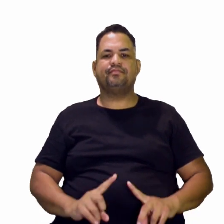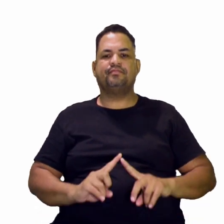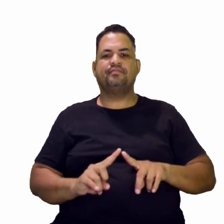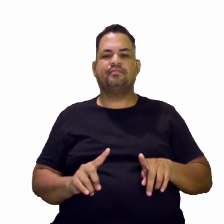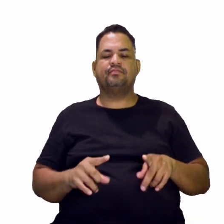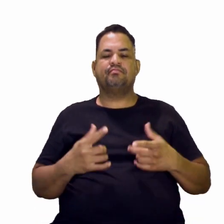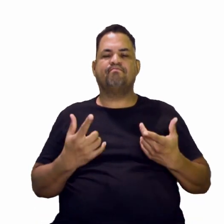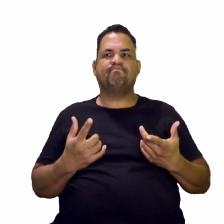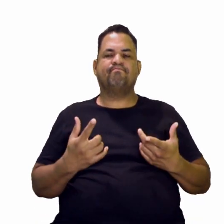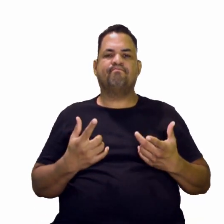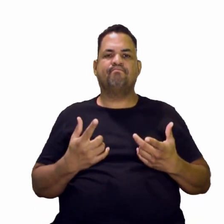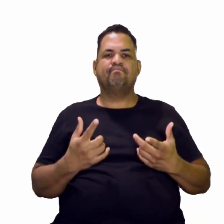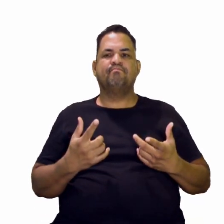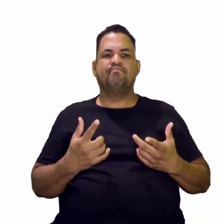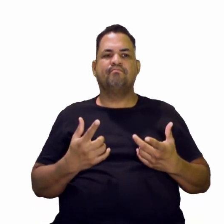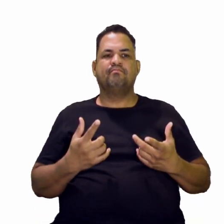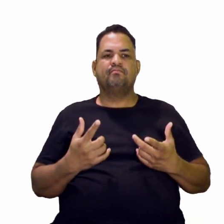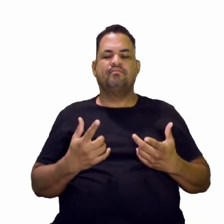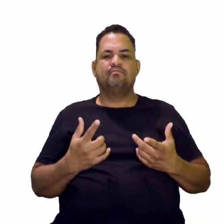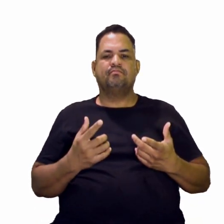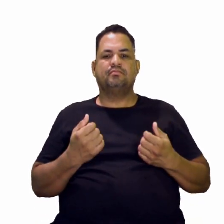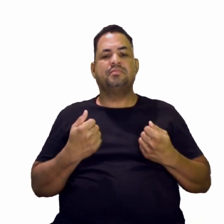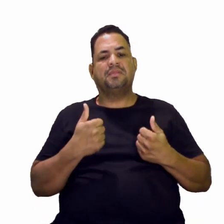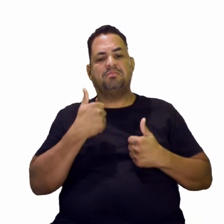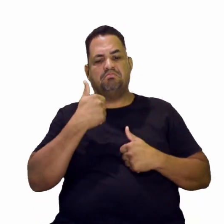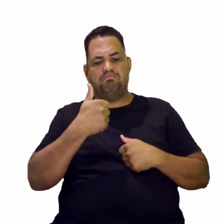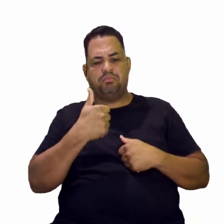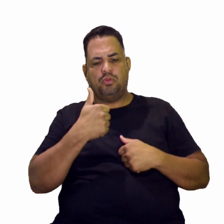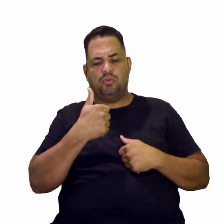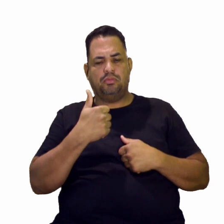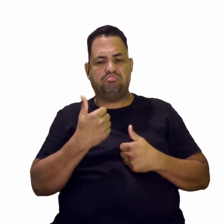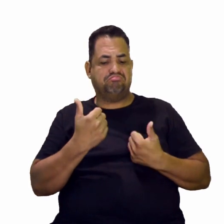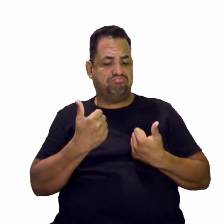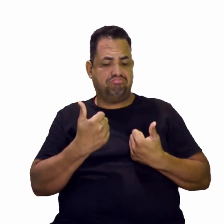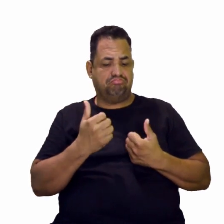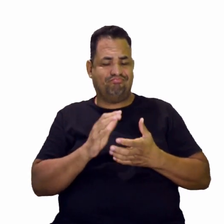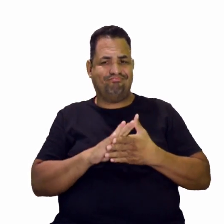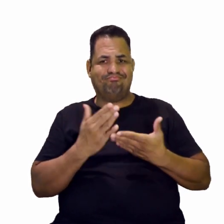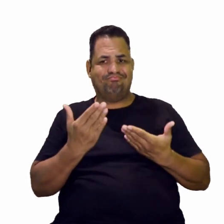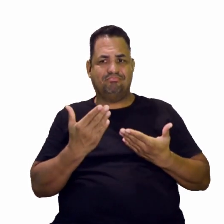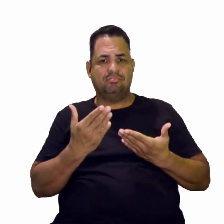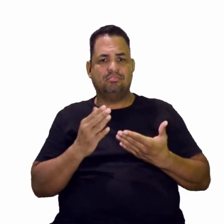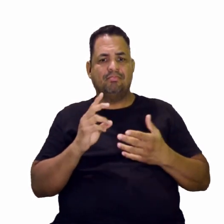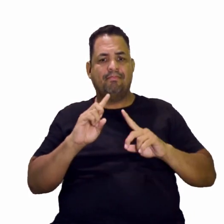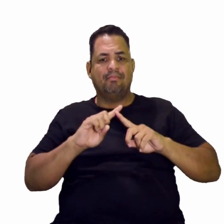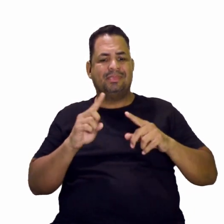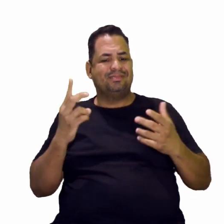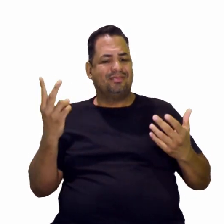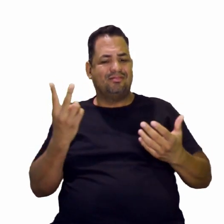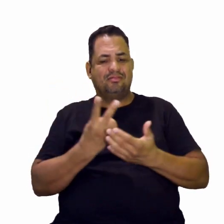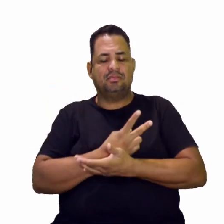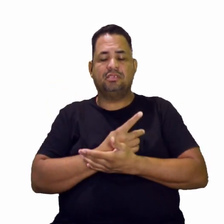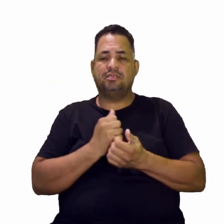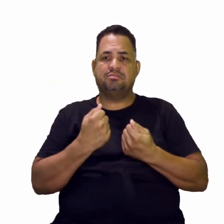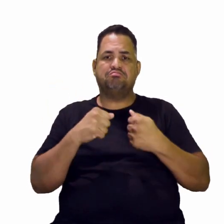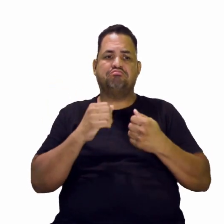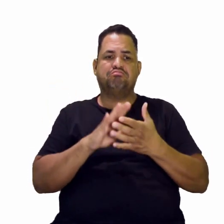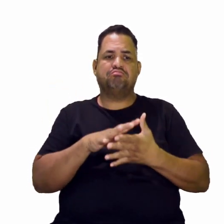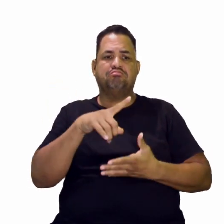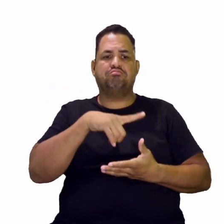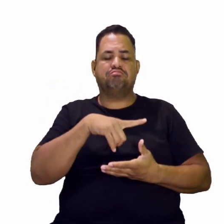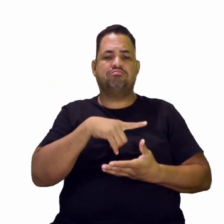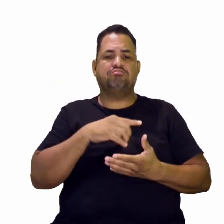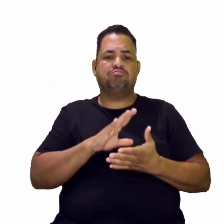sempre é positivo, ou seja, nem sempre eles têm sucesso. Muitas vezes eles vão para